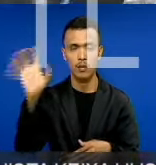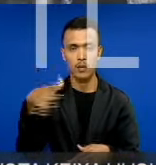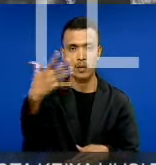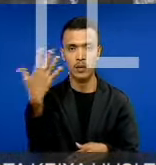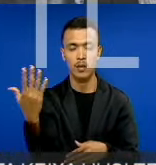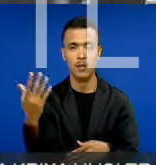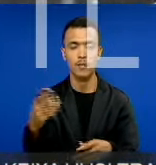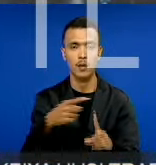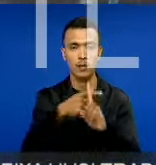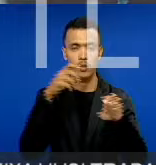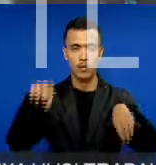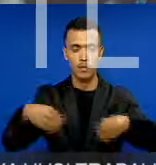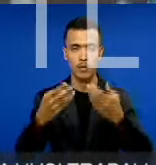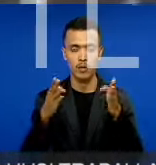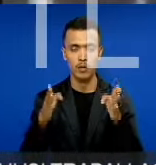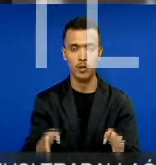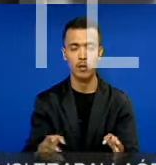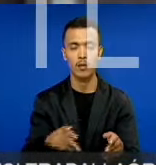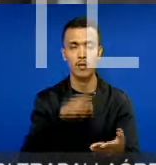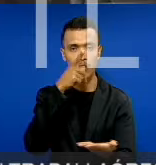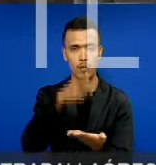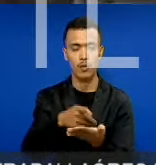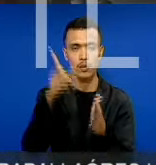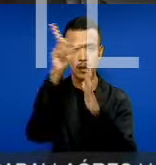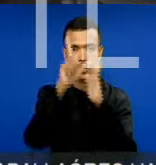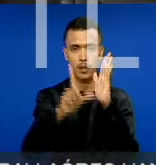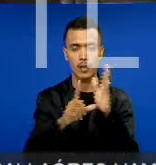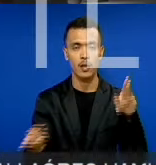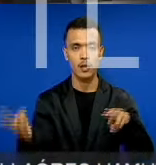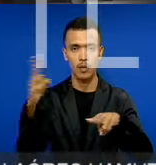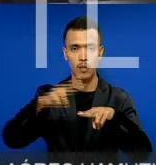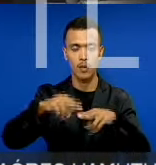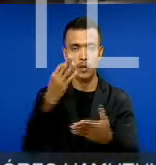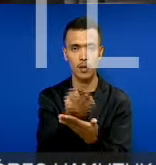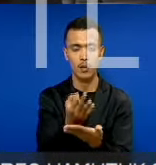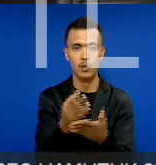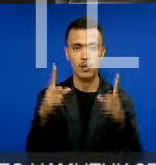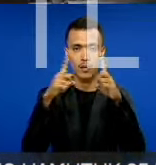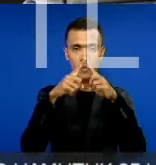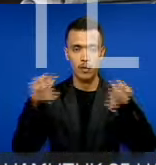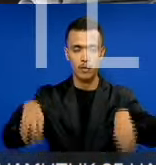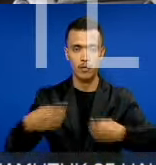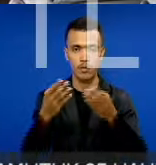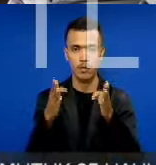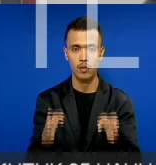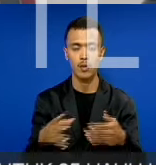cada trabalhador no plano previsão ba proposta lei refere atualmente salário mínimo ba trabalhador